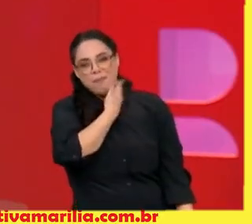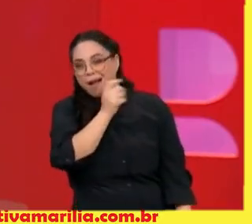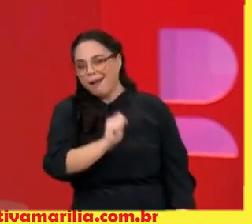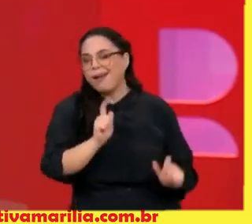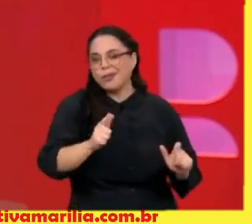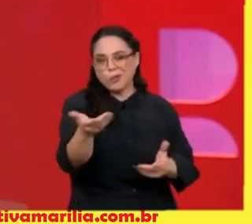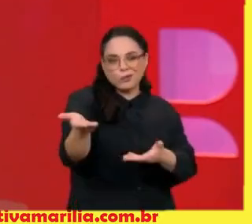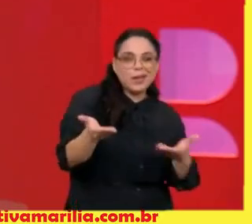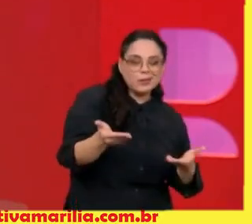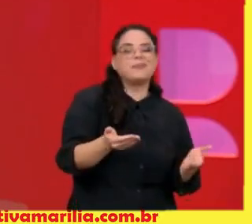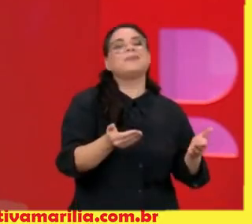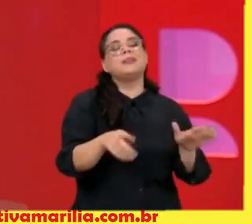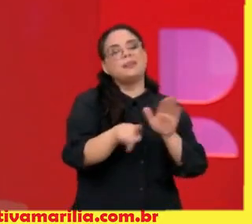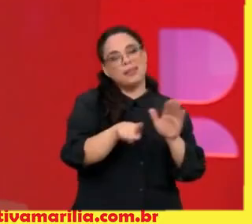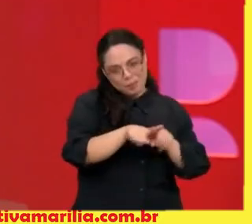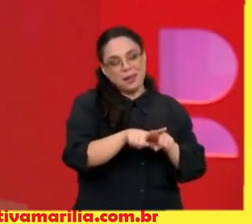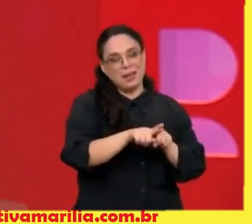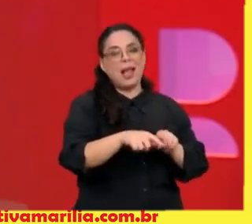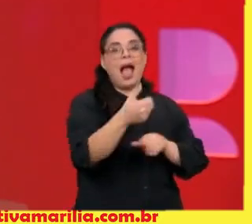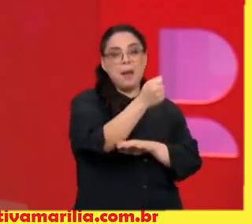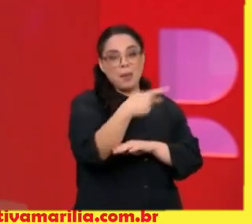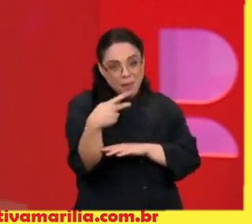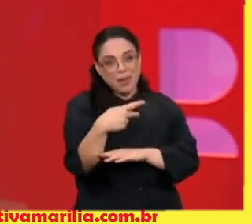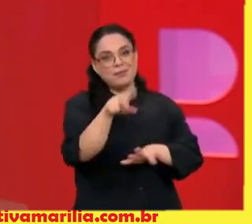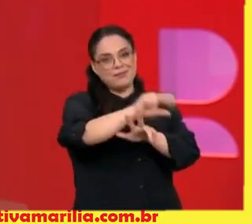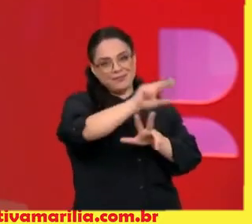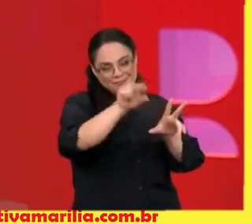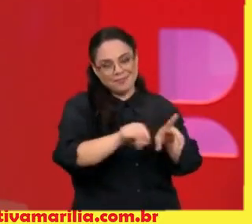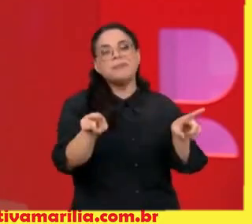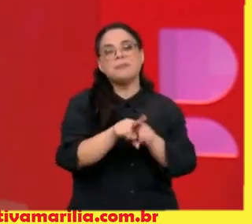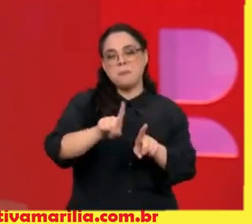nossos convidados, no aplicativo TV Brasil Play e também no nosso canal